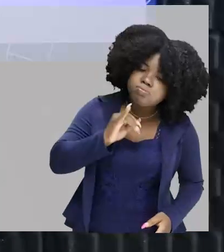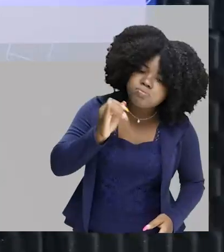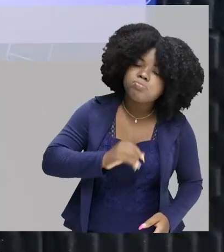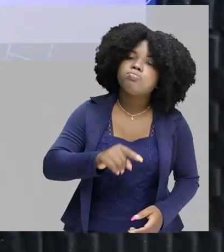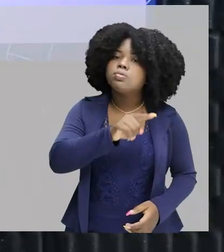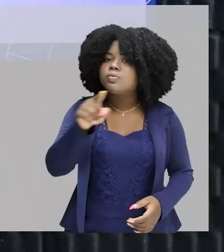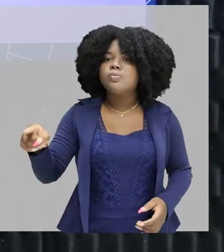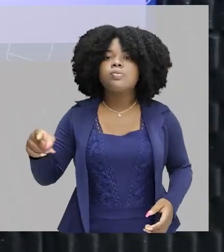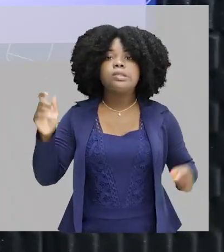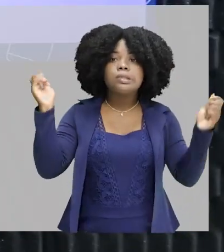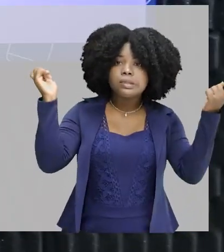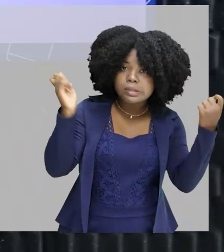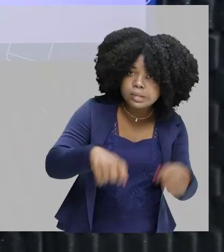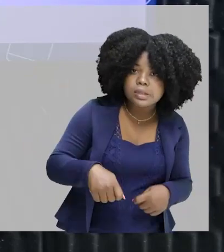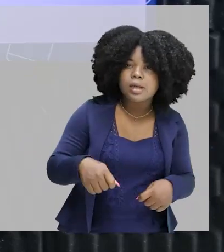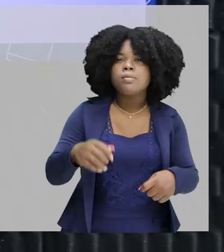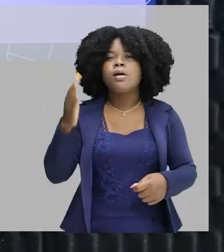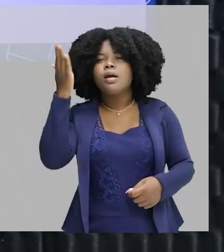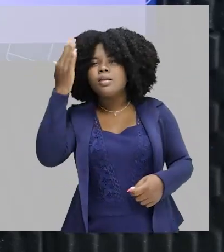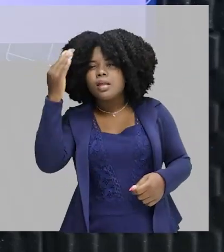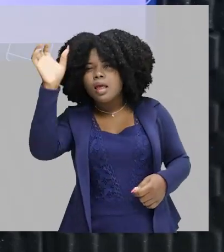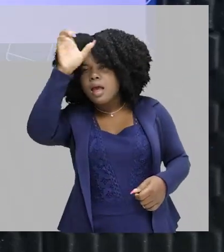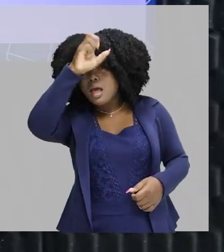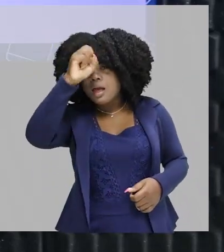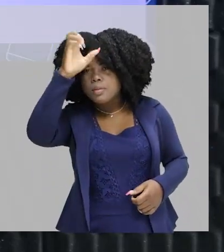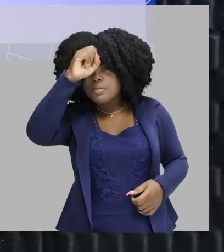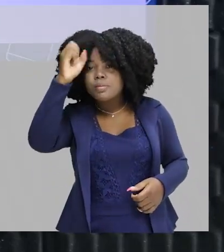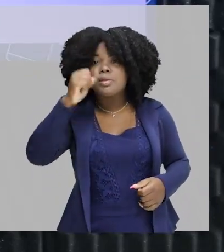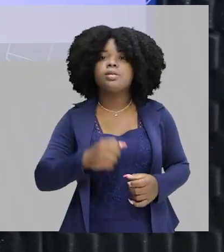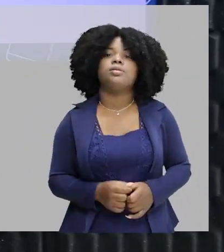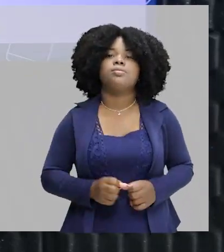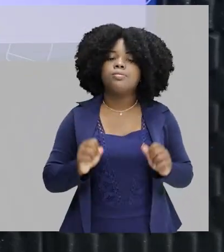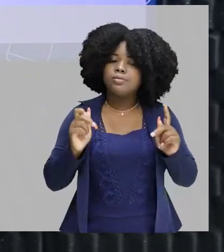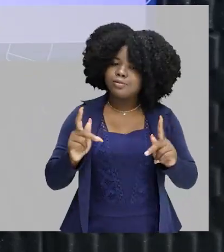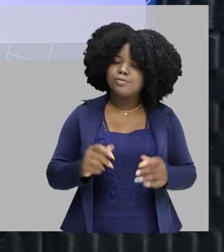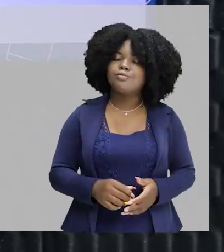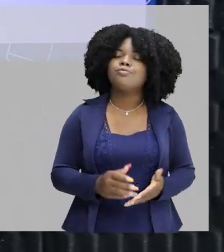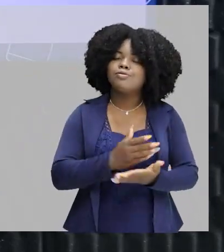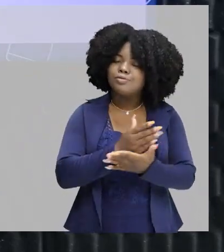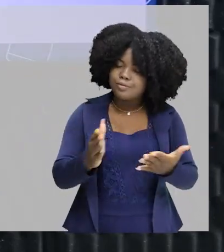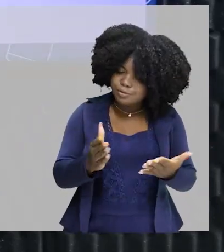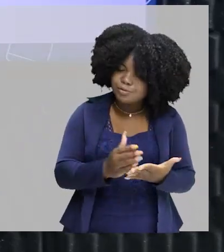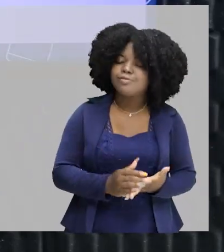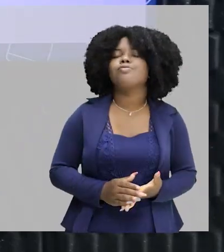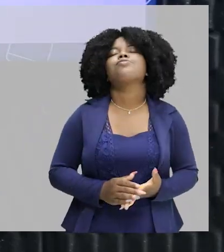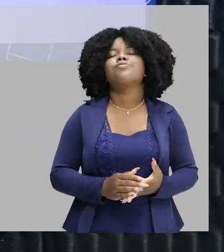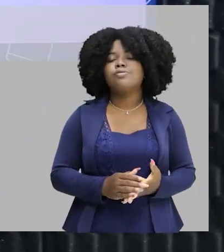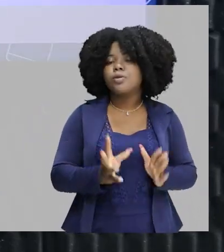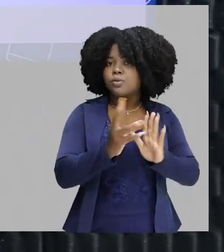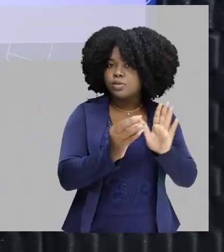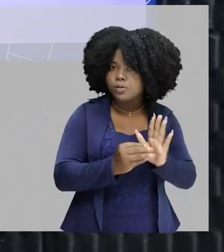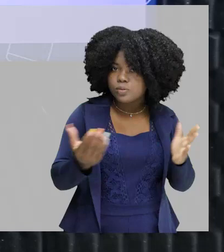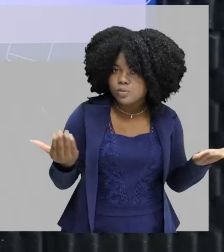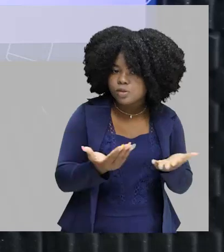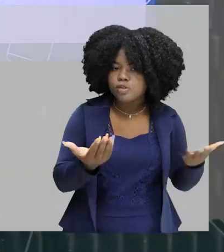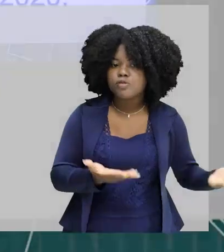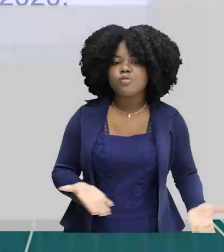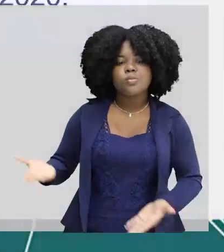consigam compreender da melhor forma possível. Tudo bem? Então vamos iniciar a